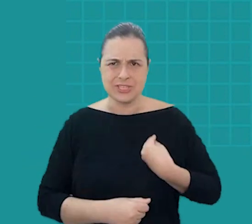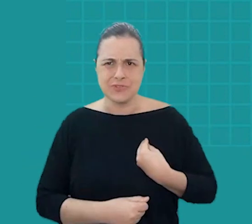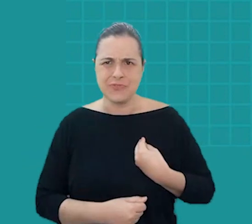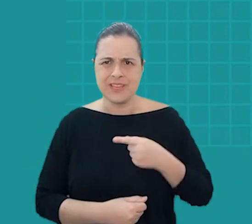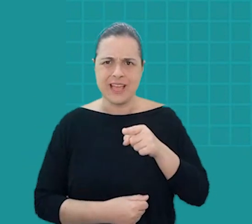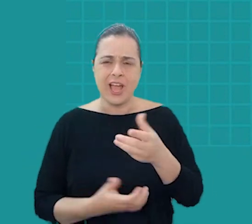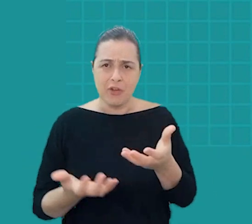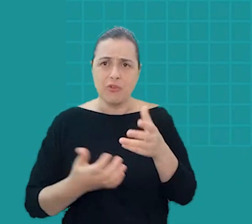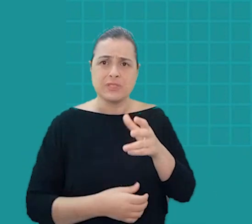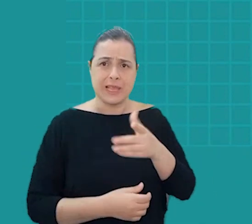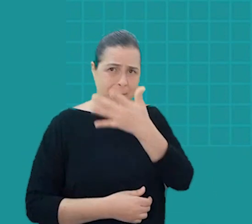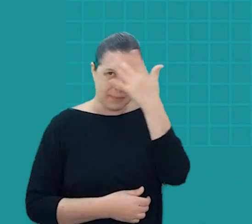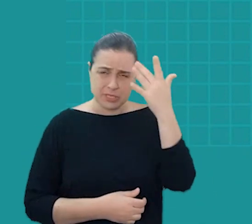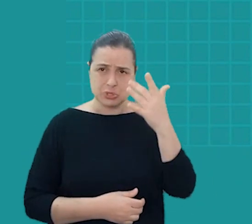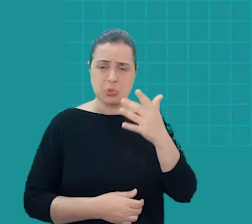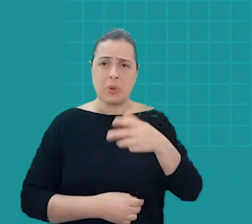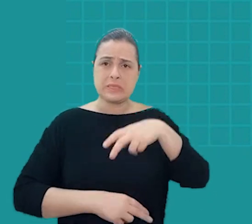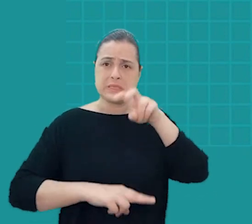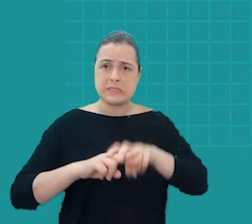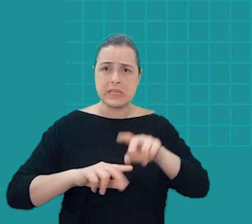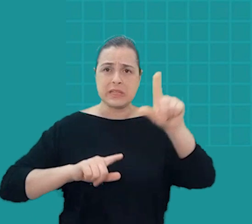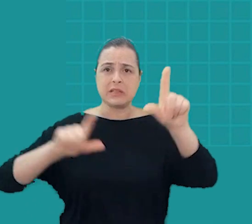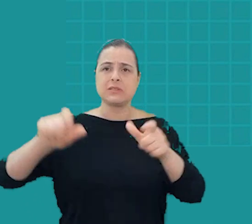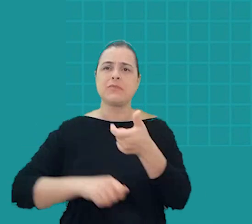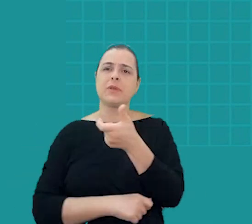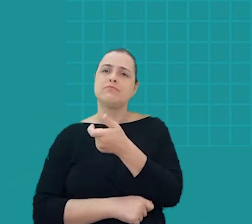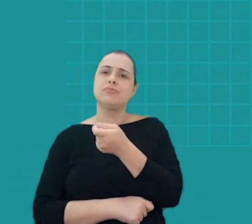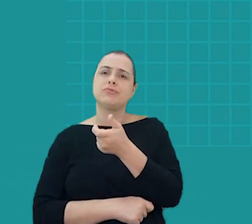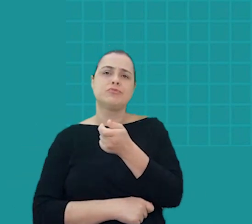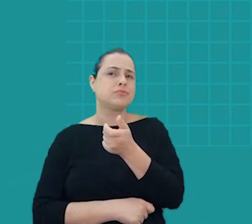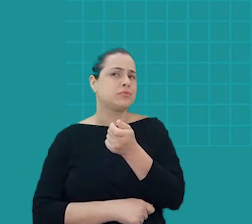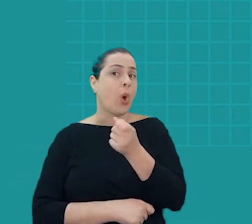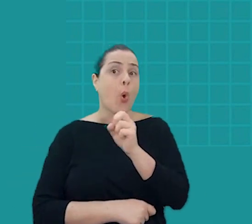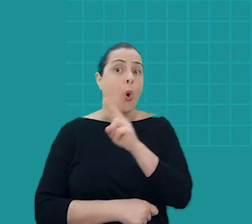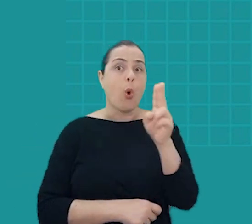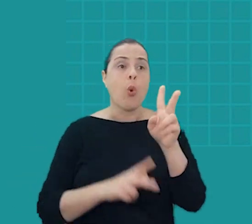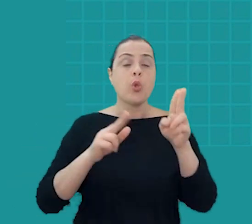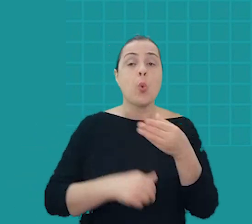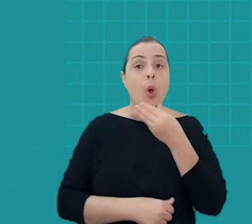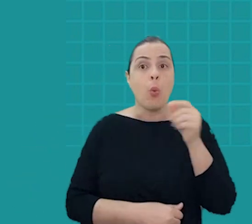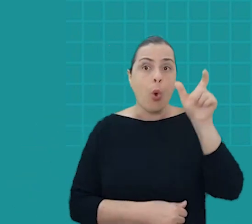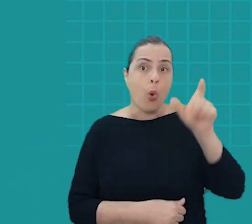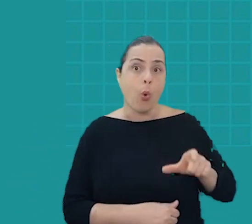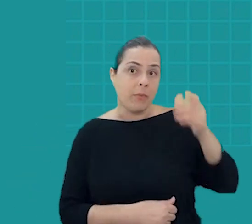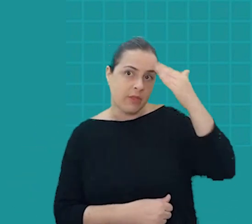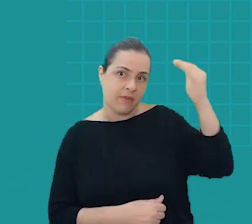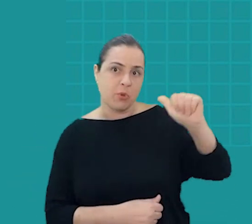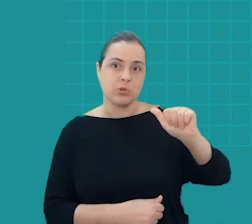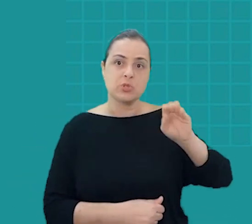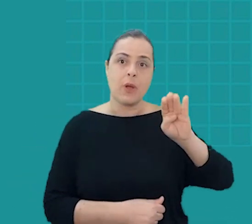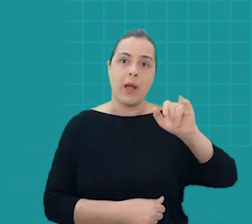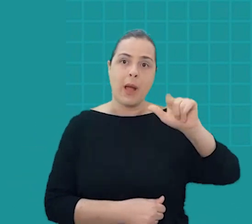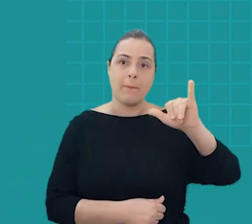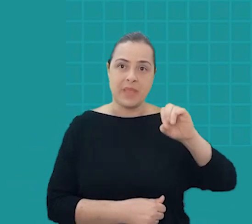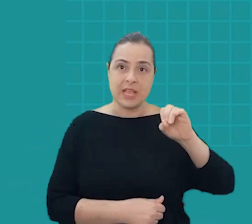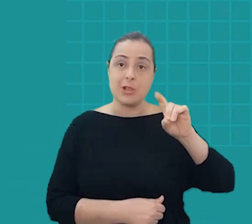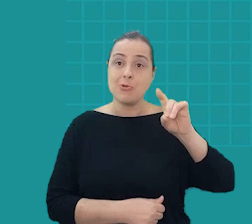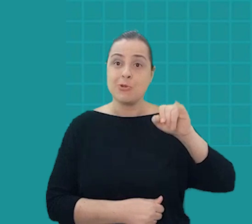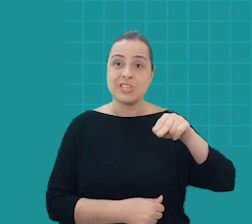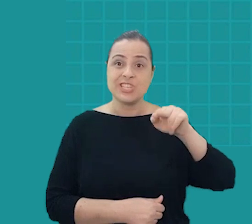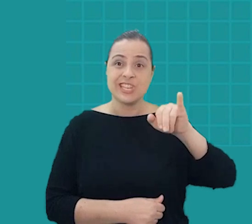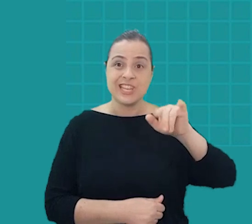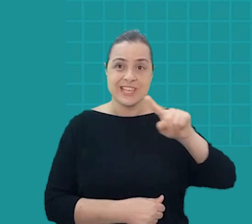ter um bate-papo. Ainda tenho muito mais história para contar. Eu até falo, a acessibilidade é um catalisador de diversidade,